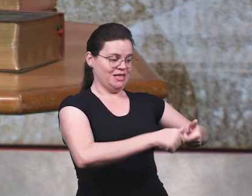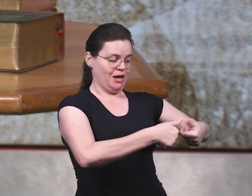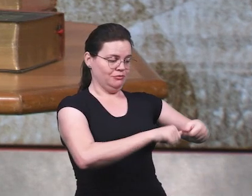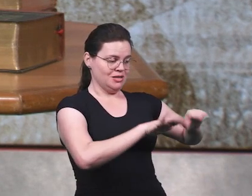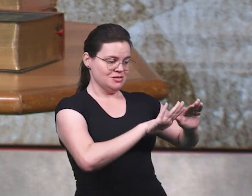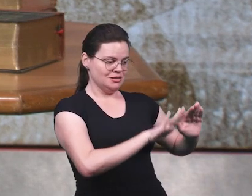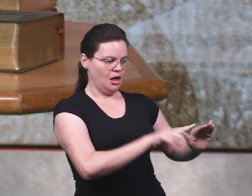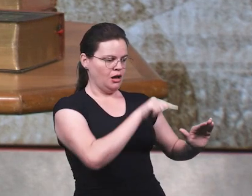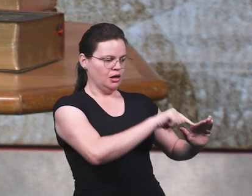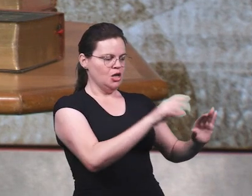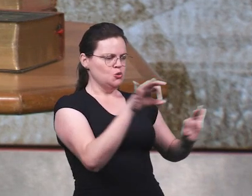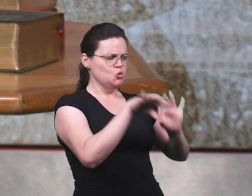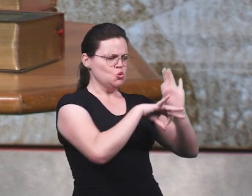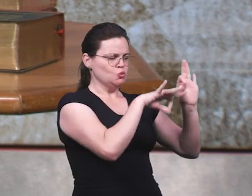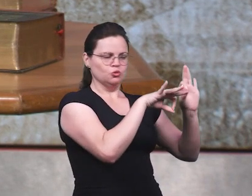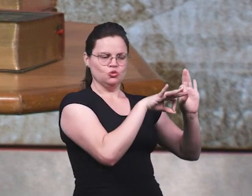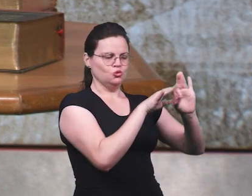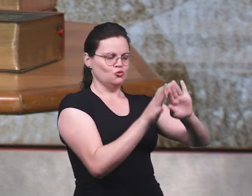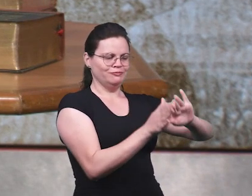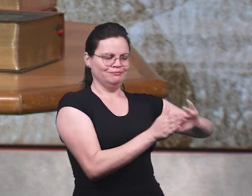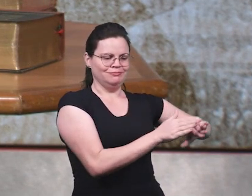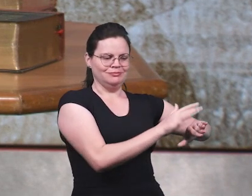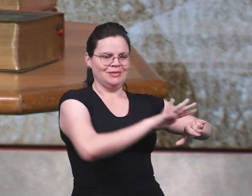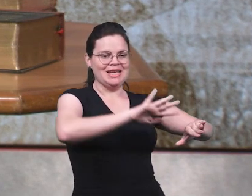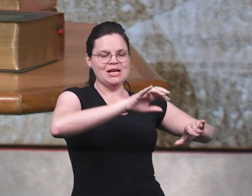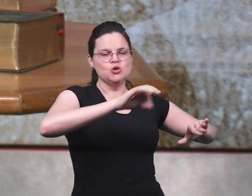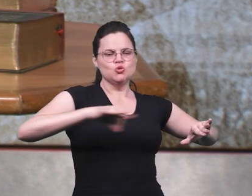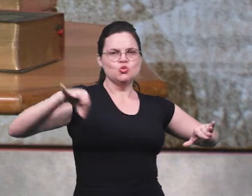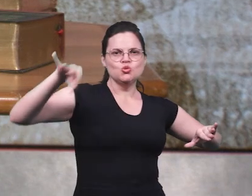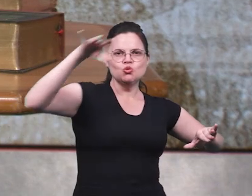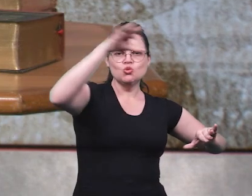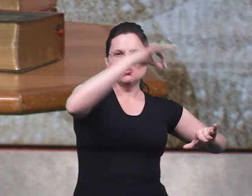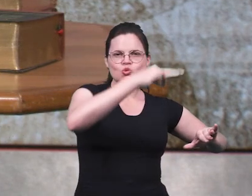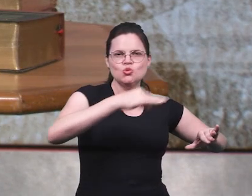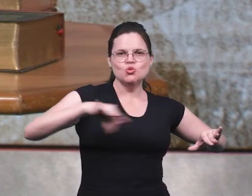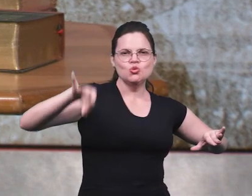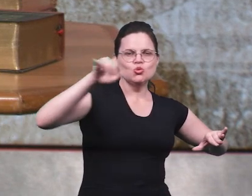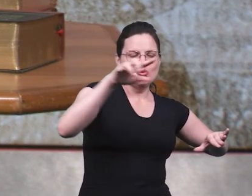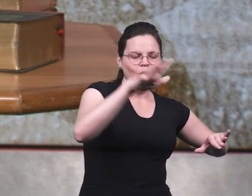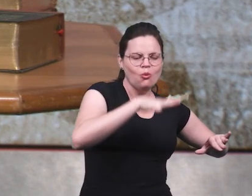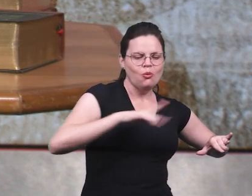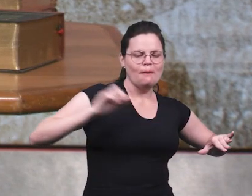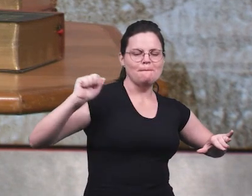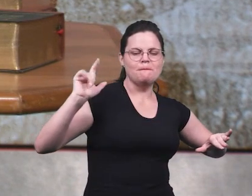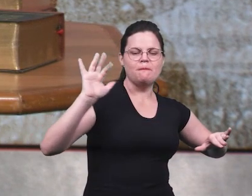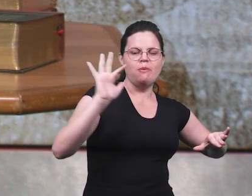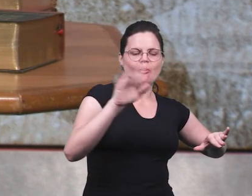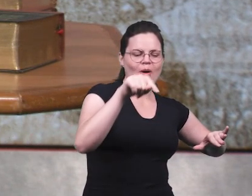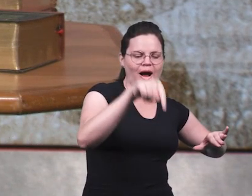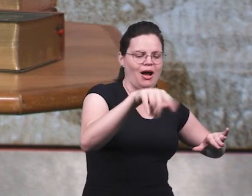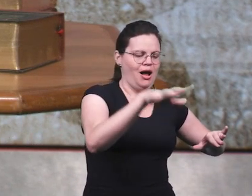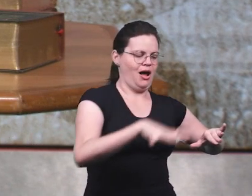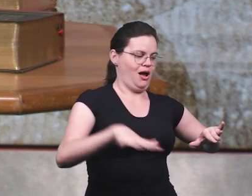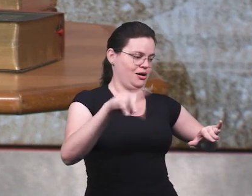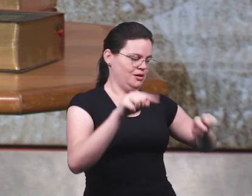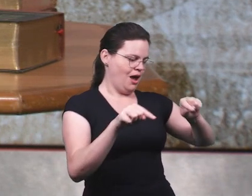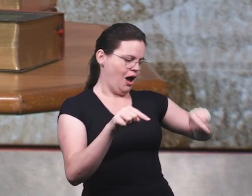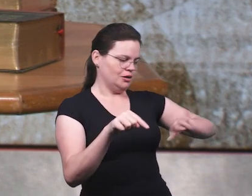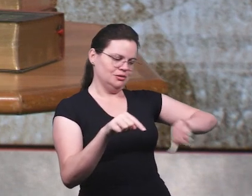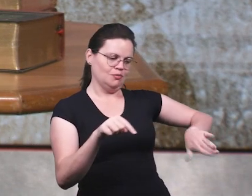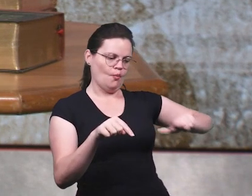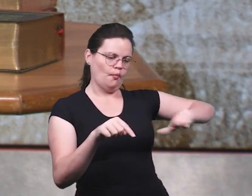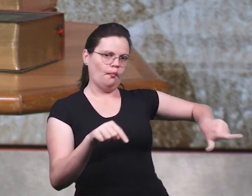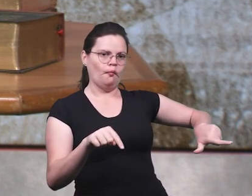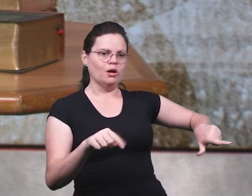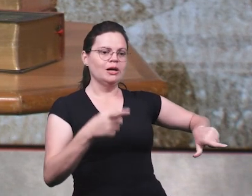fim de que nela não haja enxames de moscas, para que saibas que eu sou